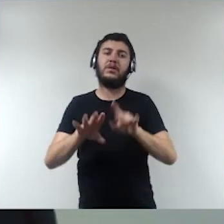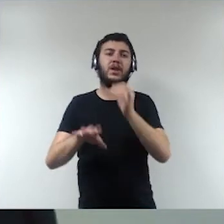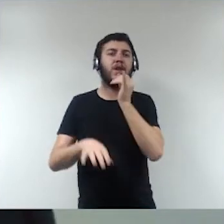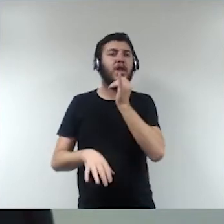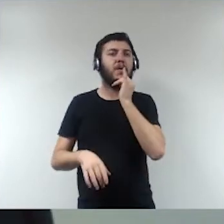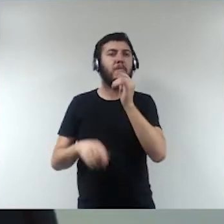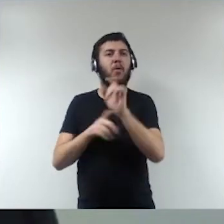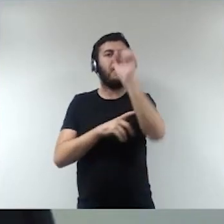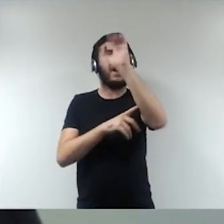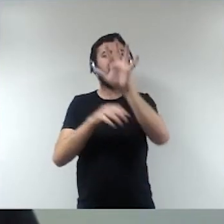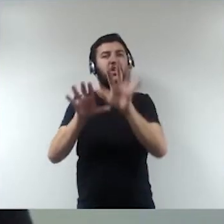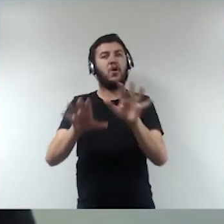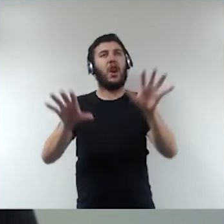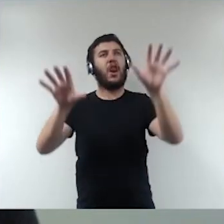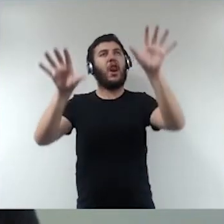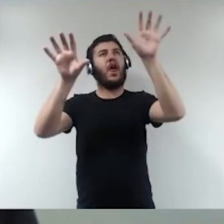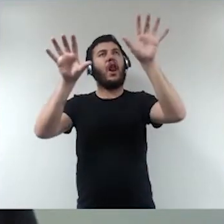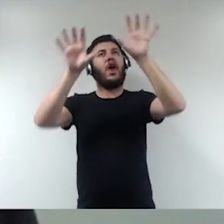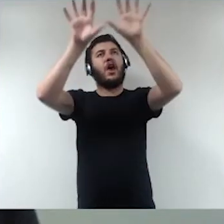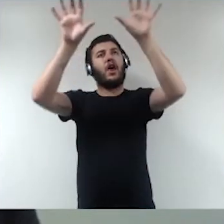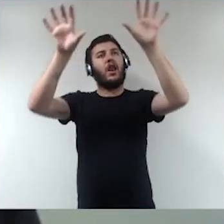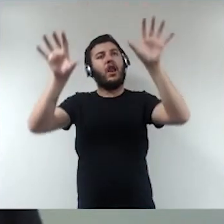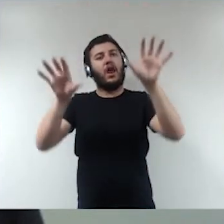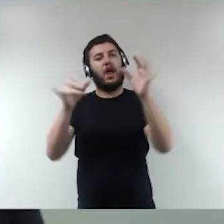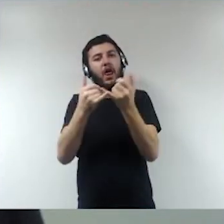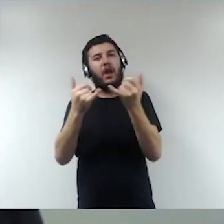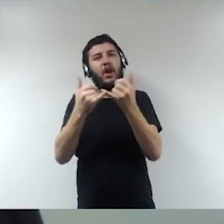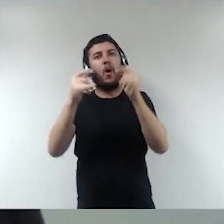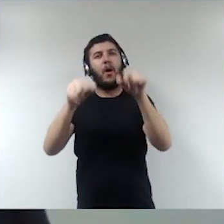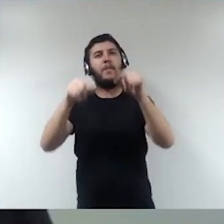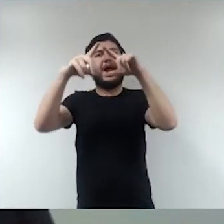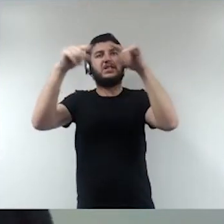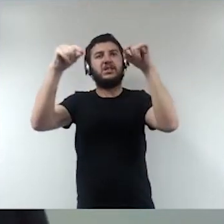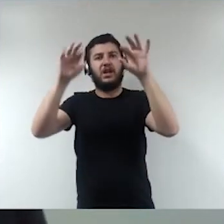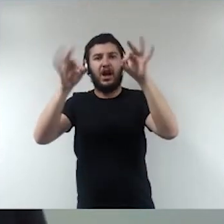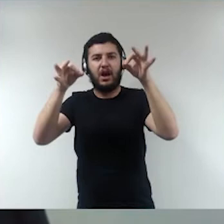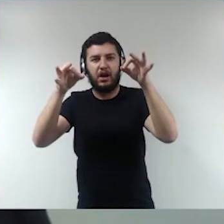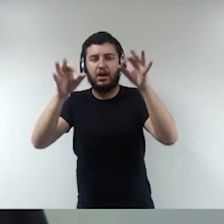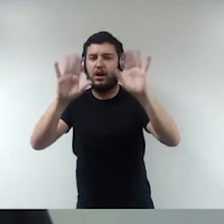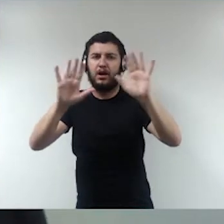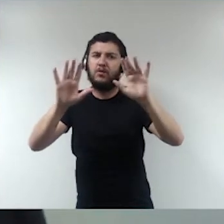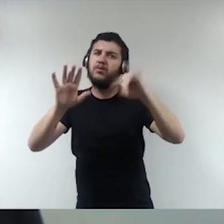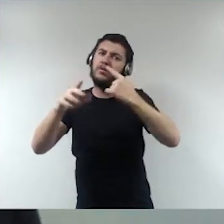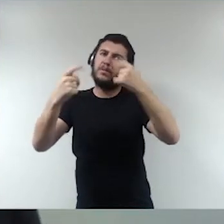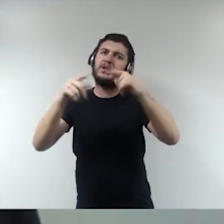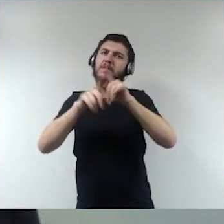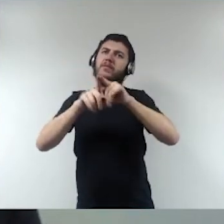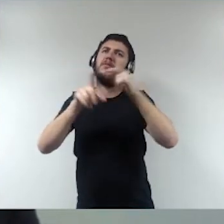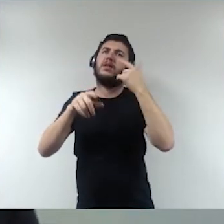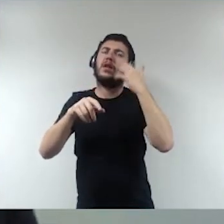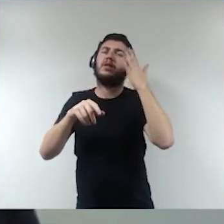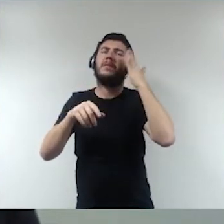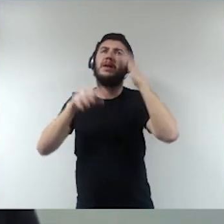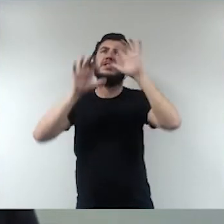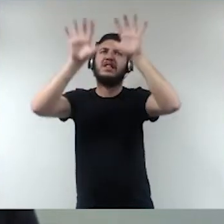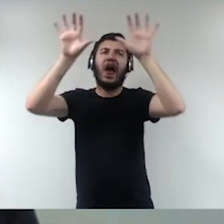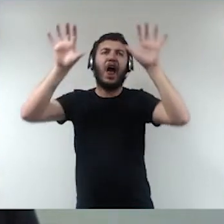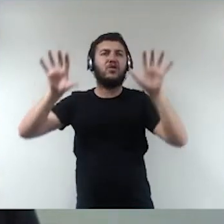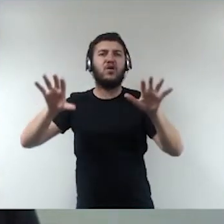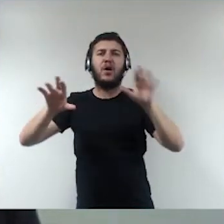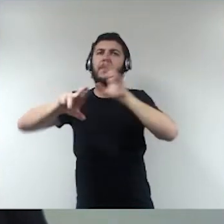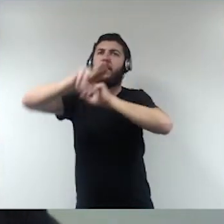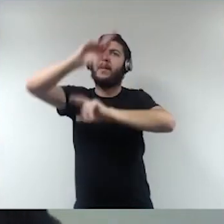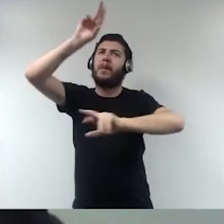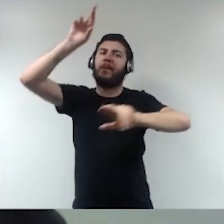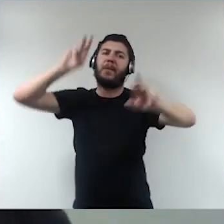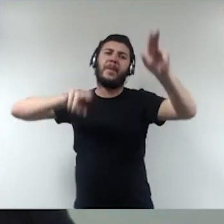de Brasília, né? Nós temos que enxergar os diversos estados, principalmente na situação que estamos hoje, numa situação em